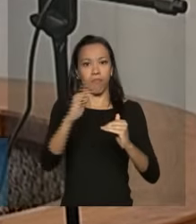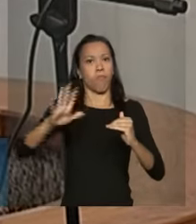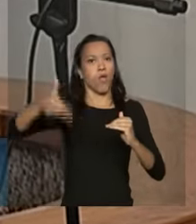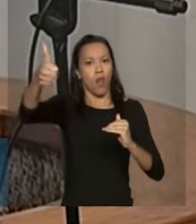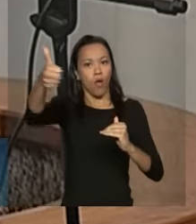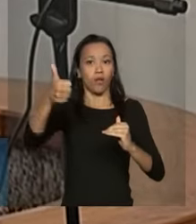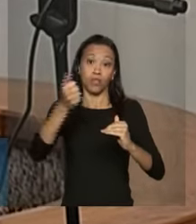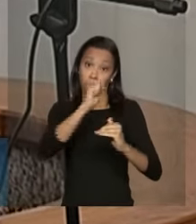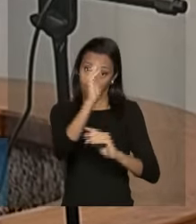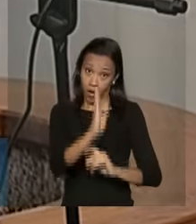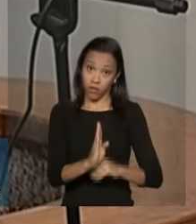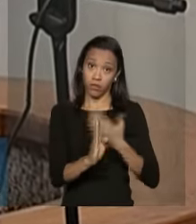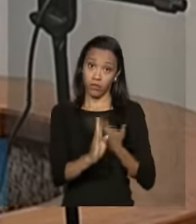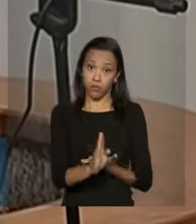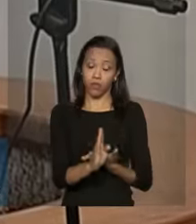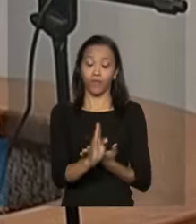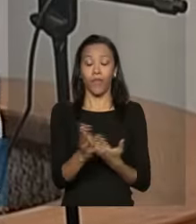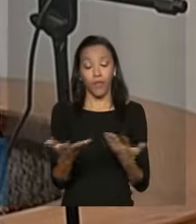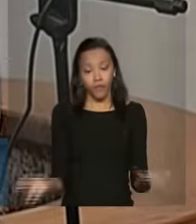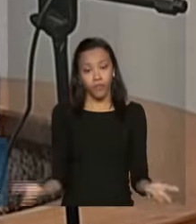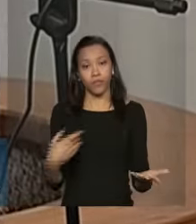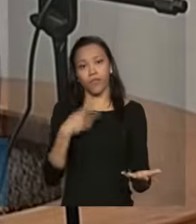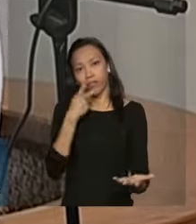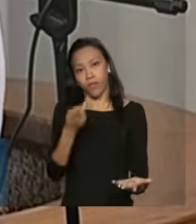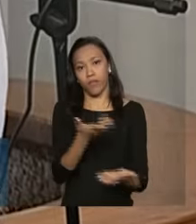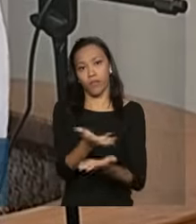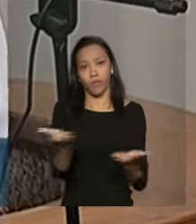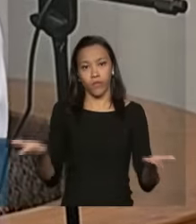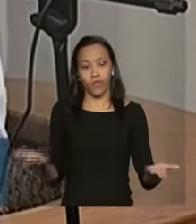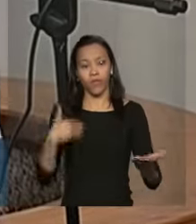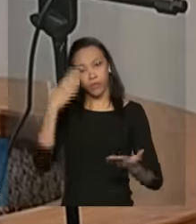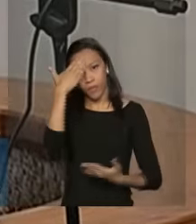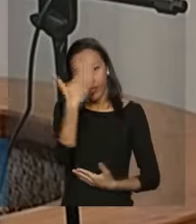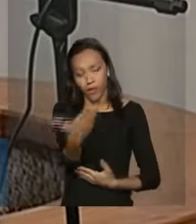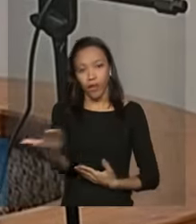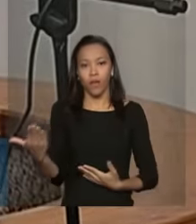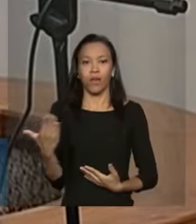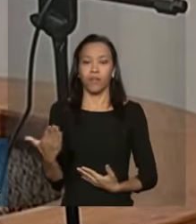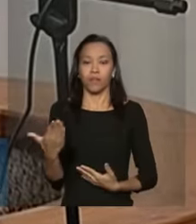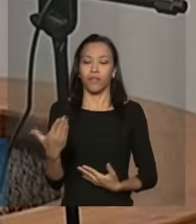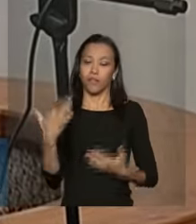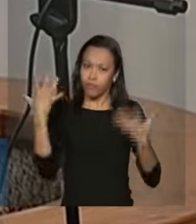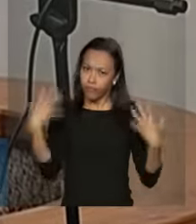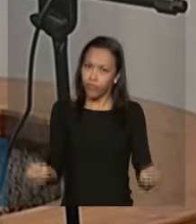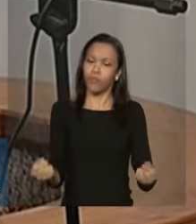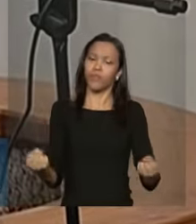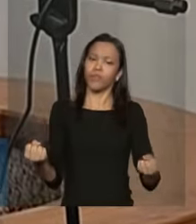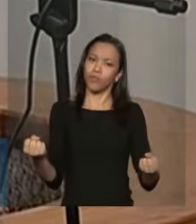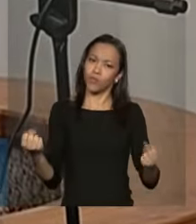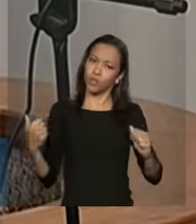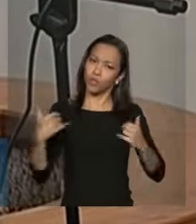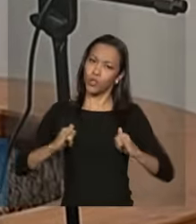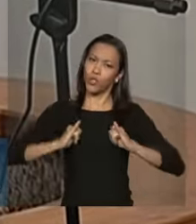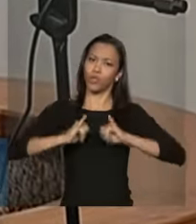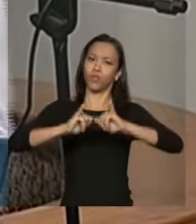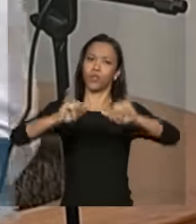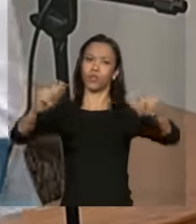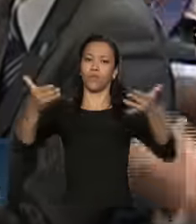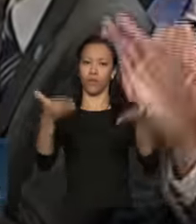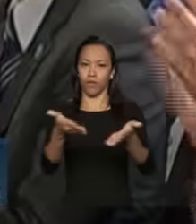Brasil especificamente é isso que a gente tem a dizer obrigada E vamos à campanha